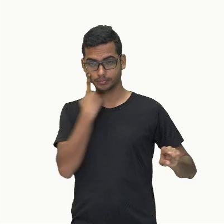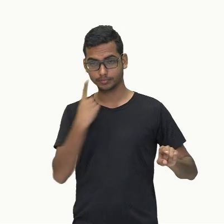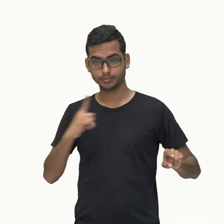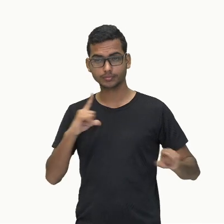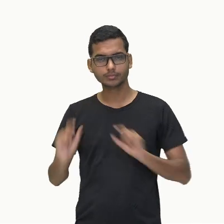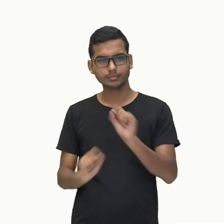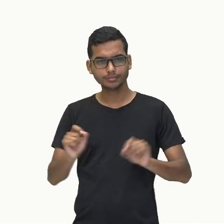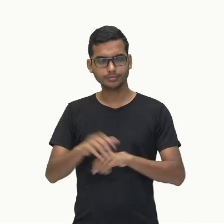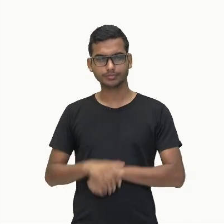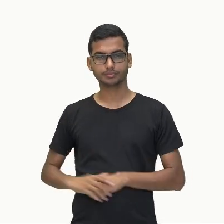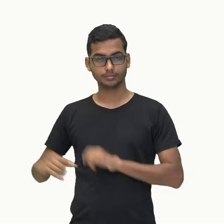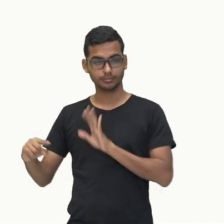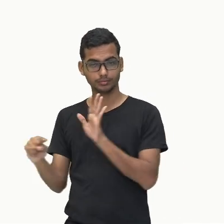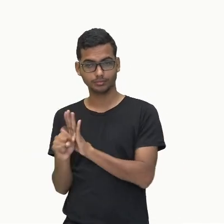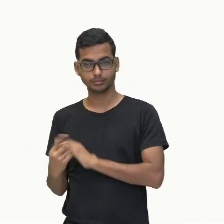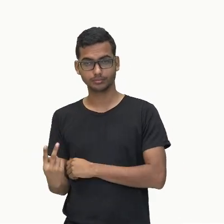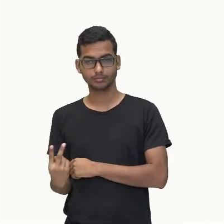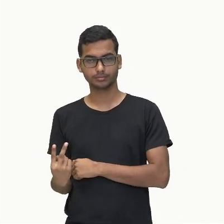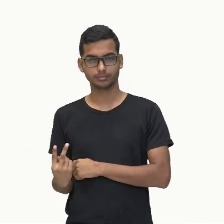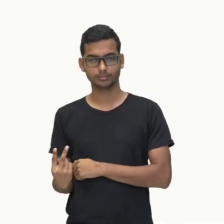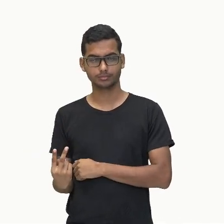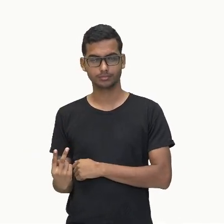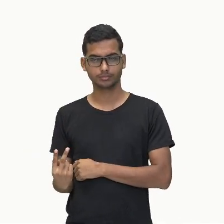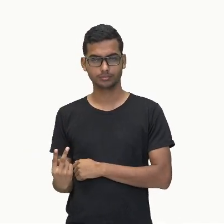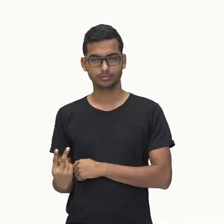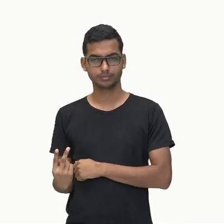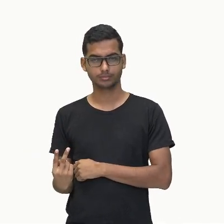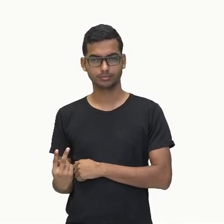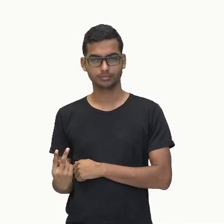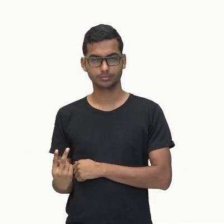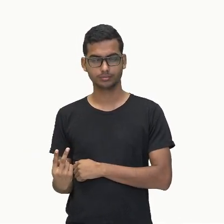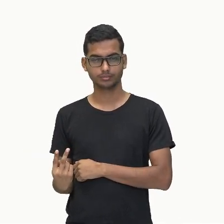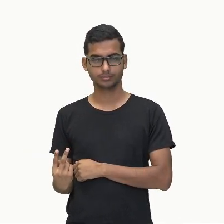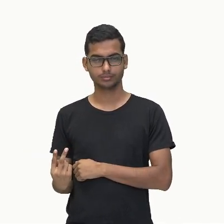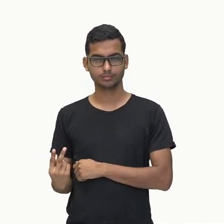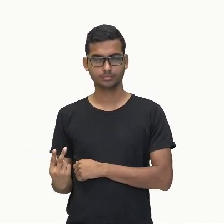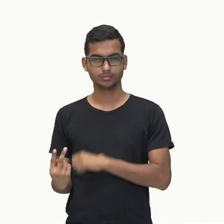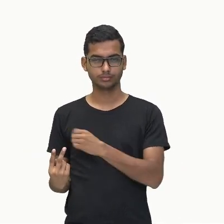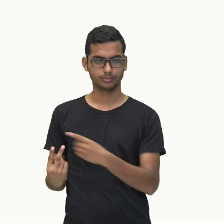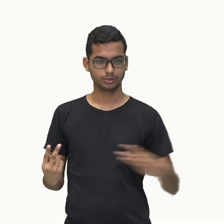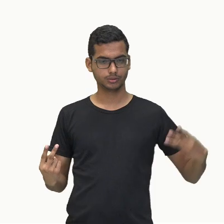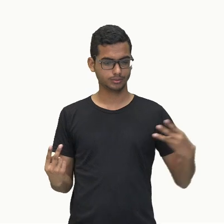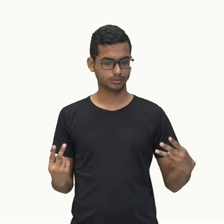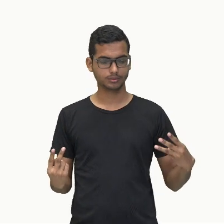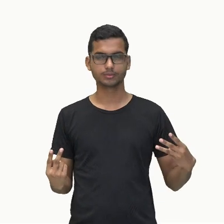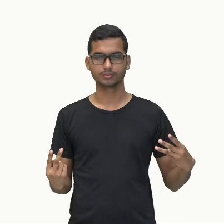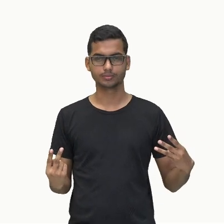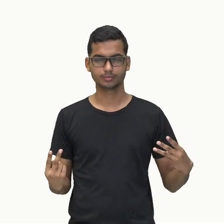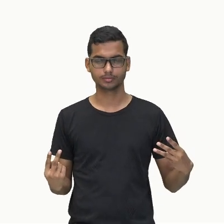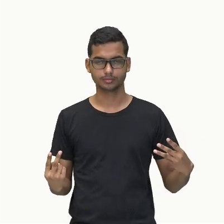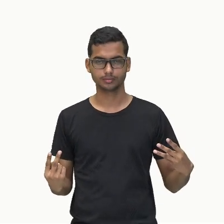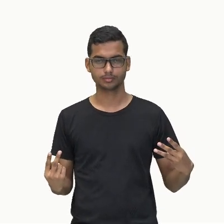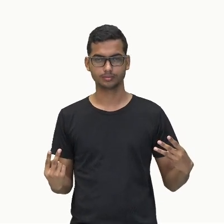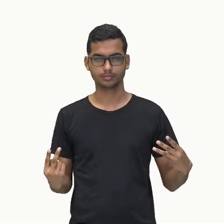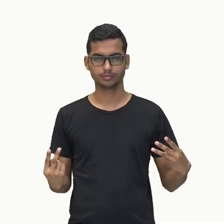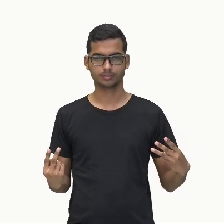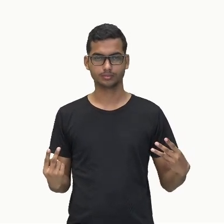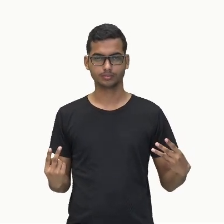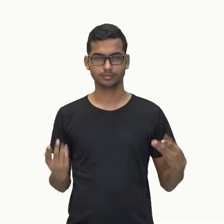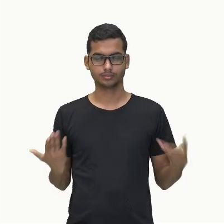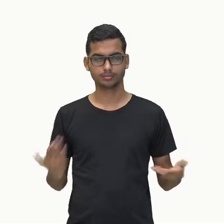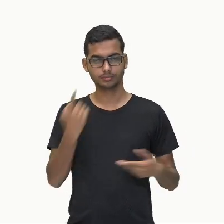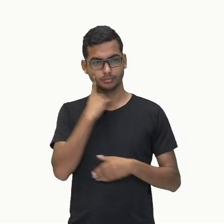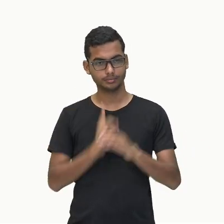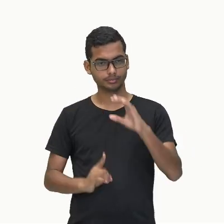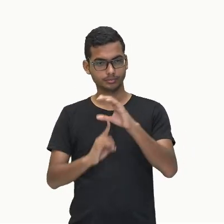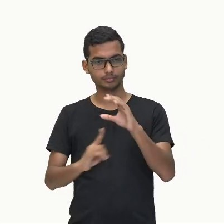eixo x. Então, o x vai estar entre menos 2 e 3. X pertence aos